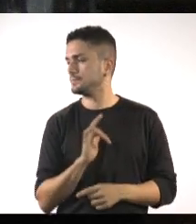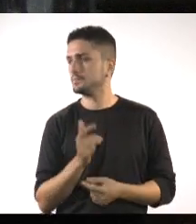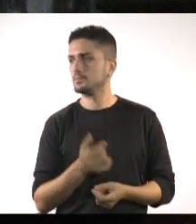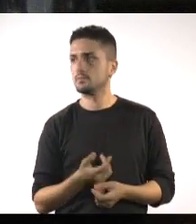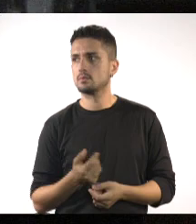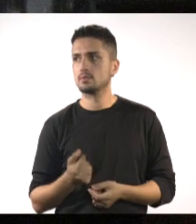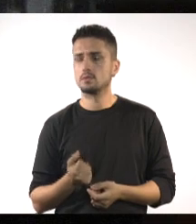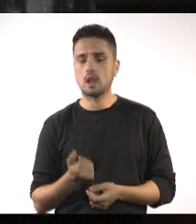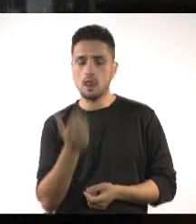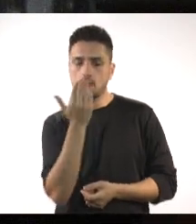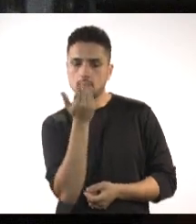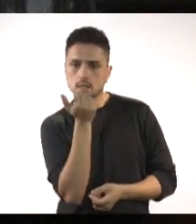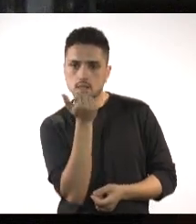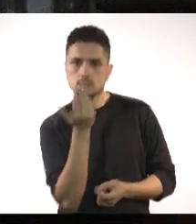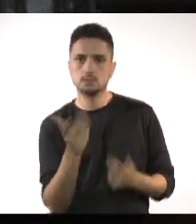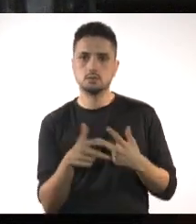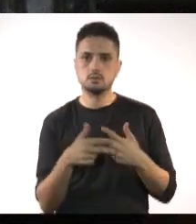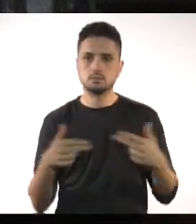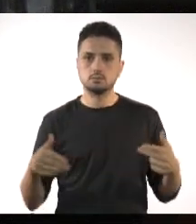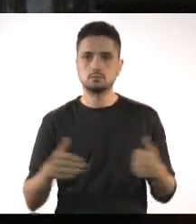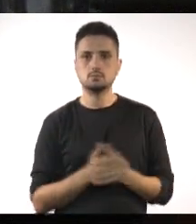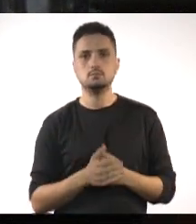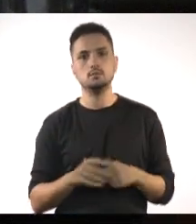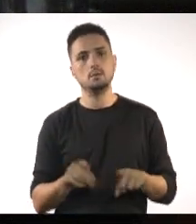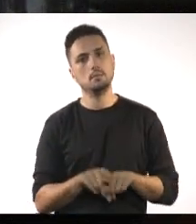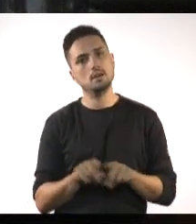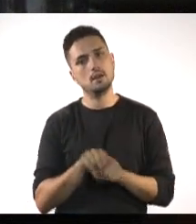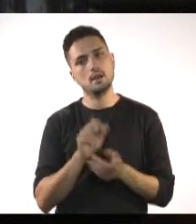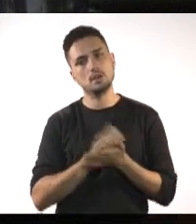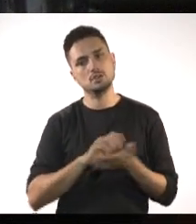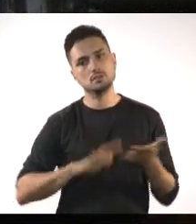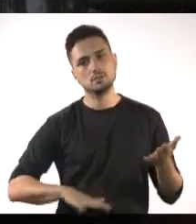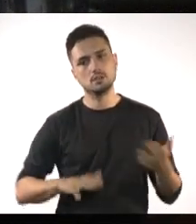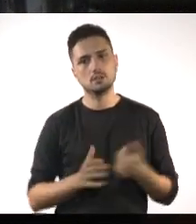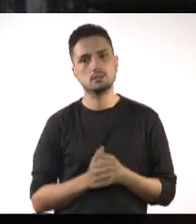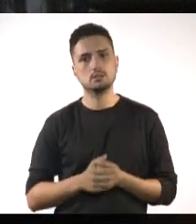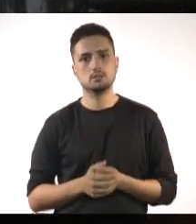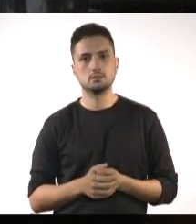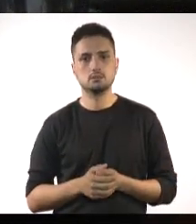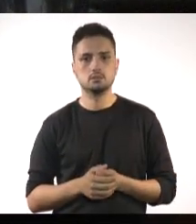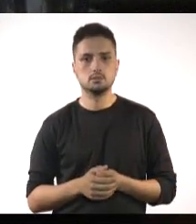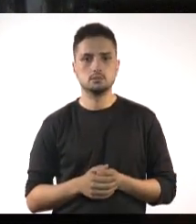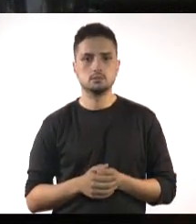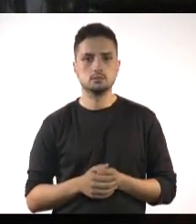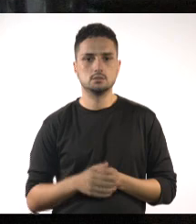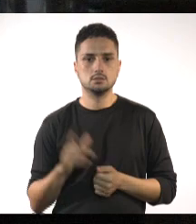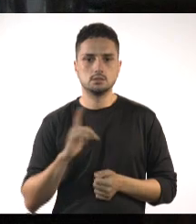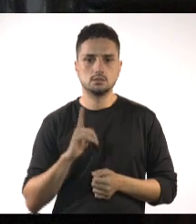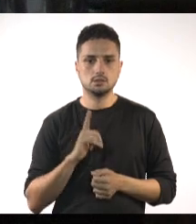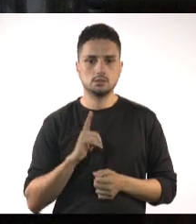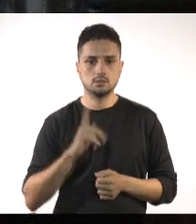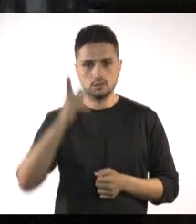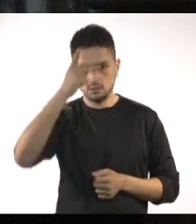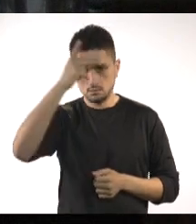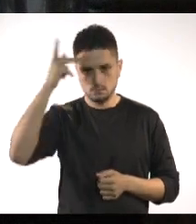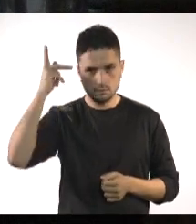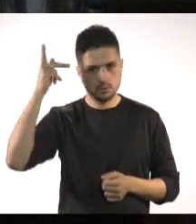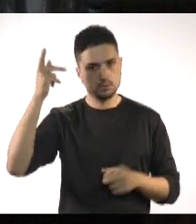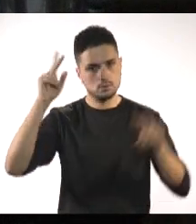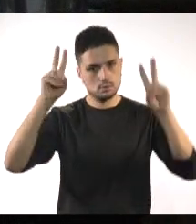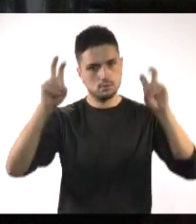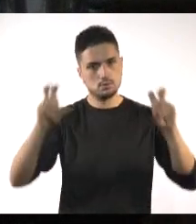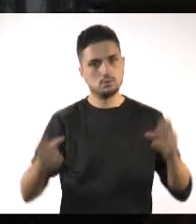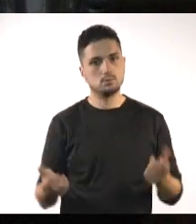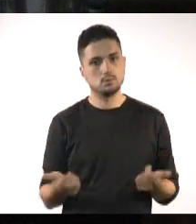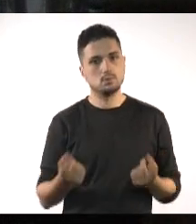acolhimento, alimentação, e a dificuldade de não poder acolher os menores por causa dessas questões financeiras. São